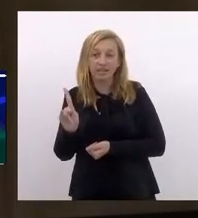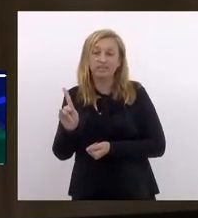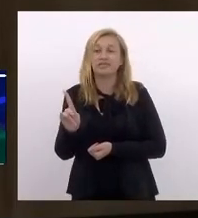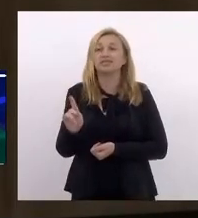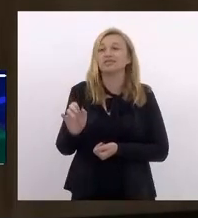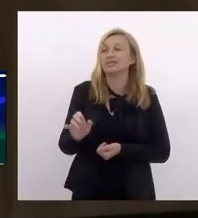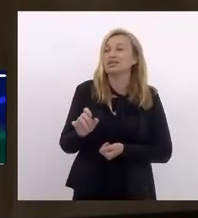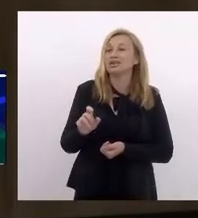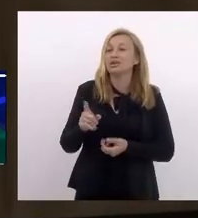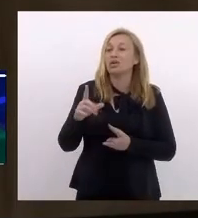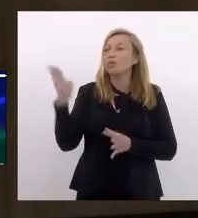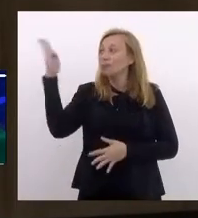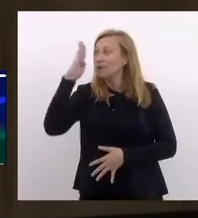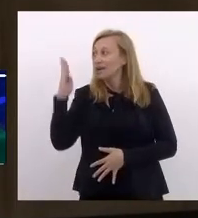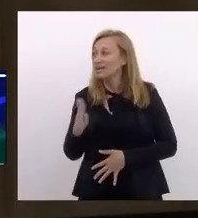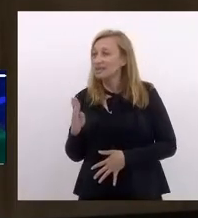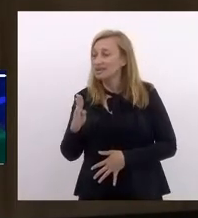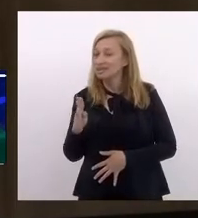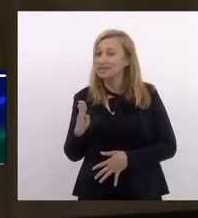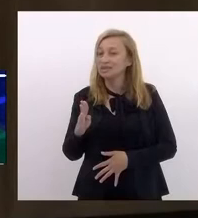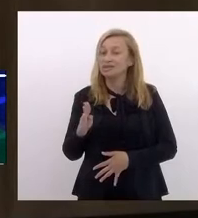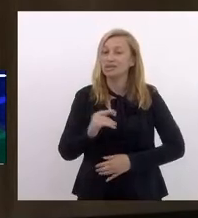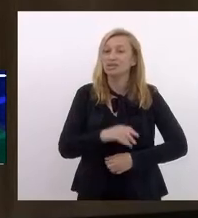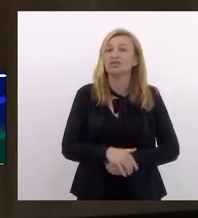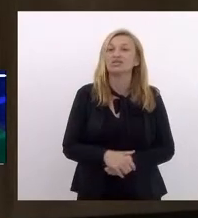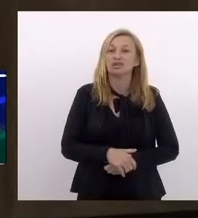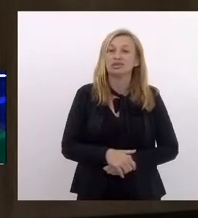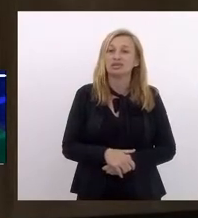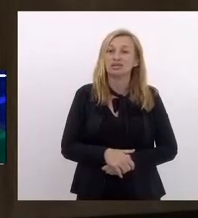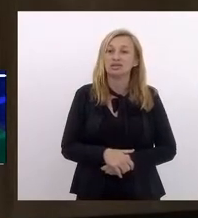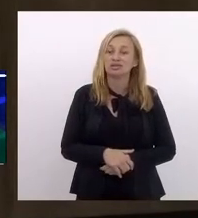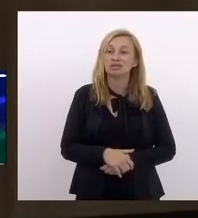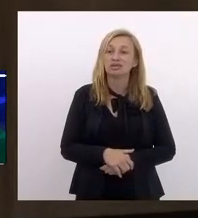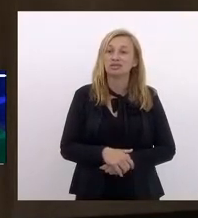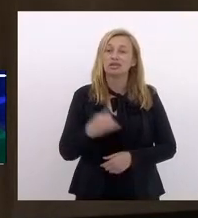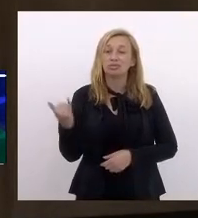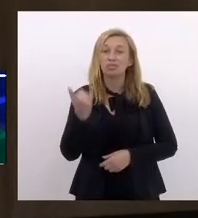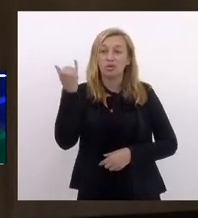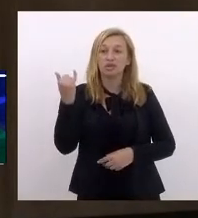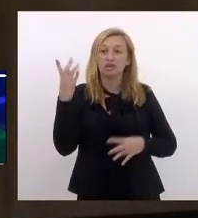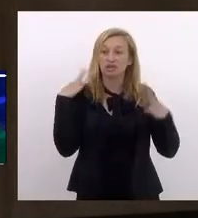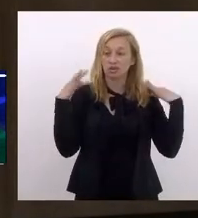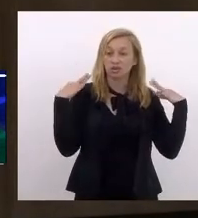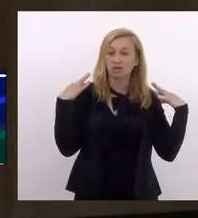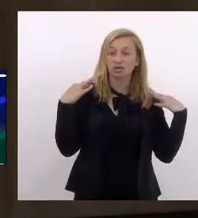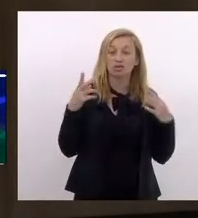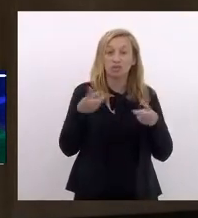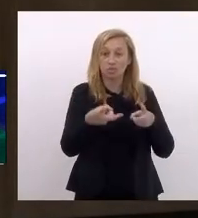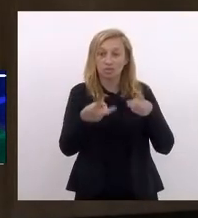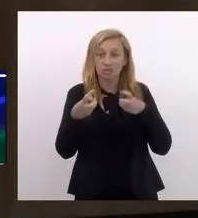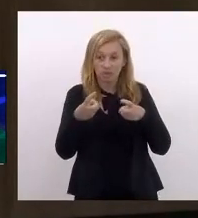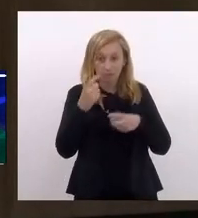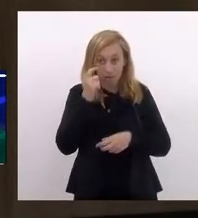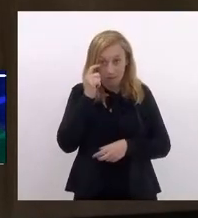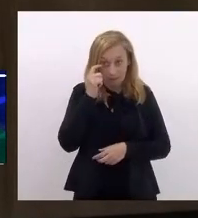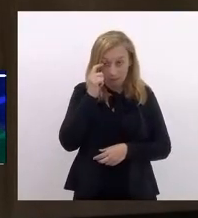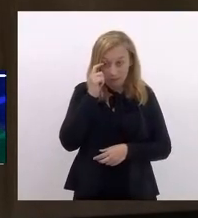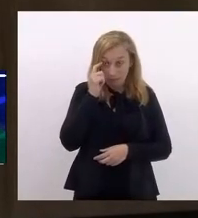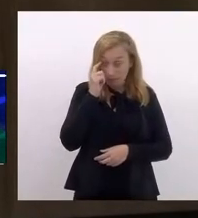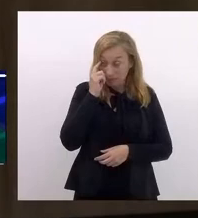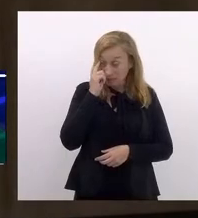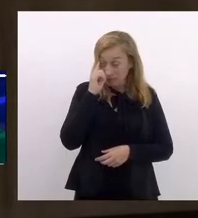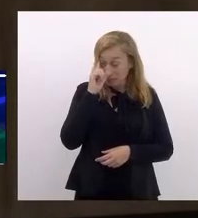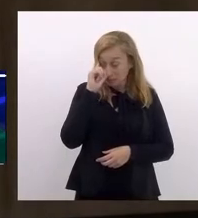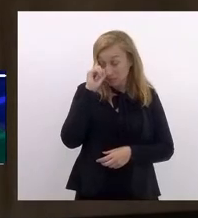coloca o Brasil, né, no roteiro desse tipo de turismo de observação, turismo,